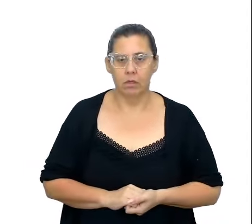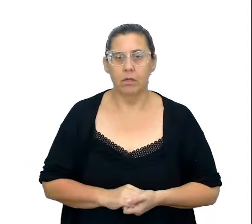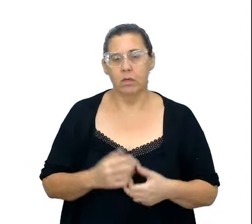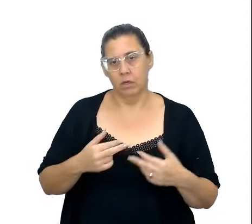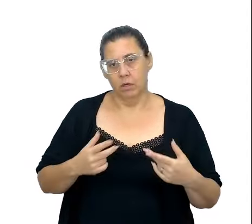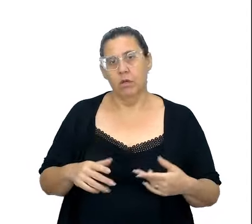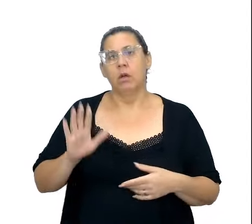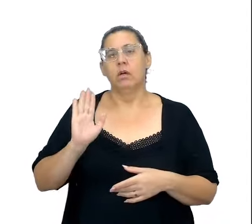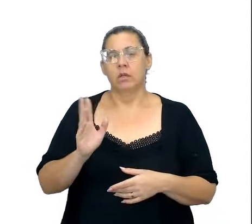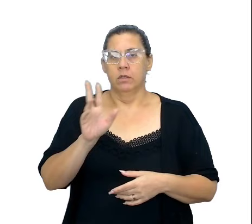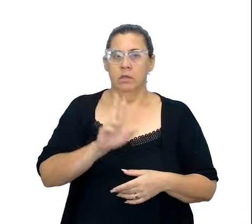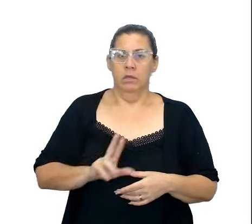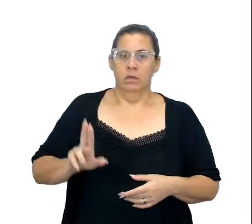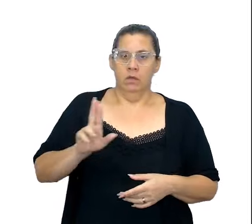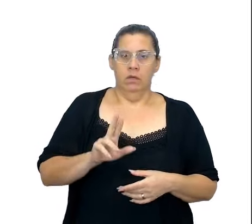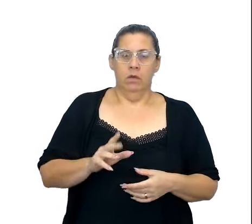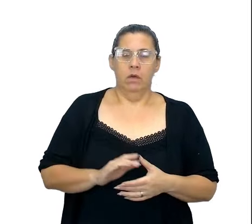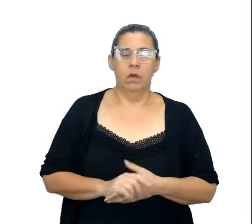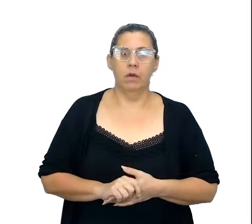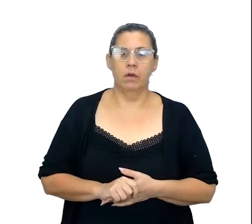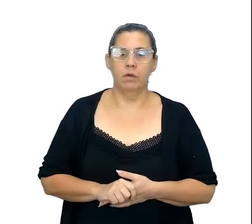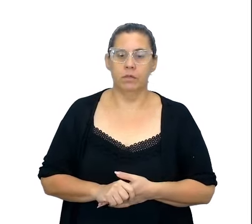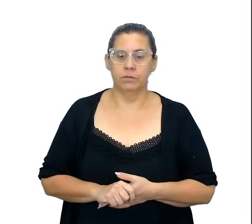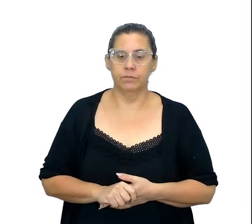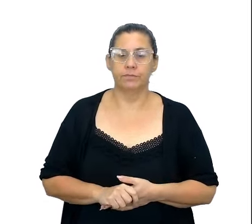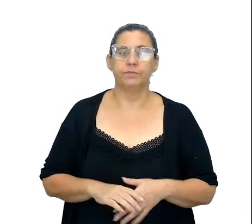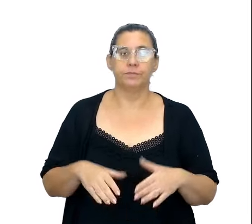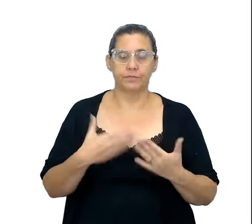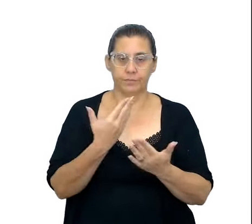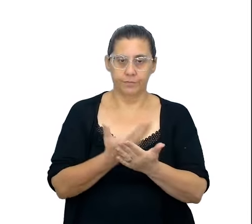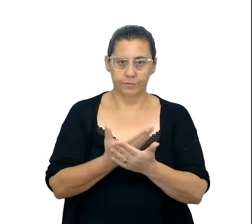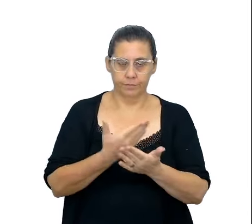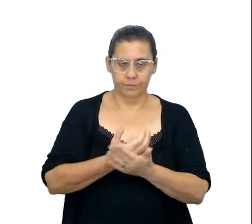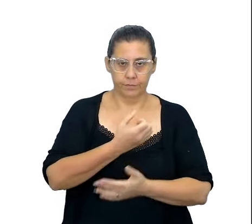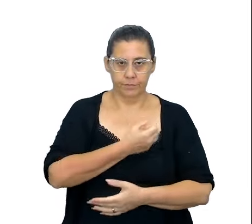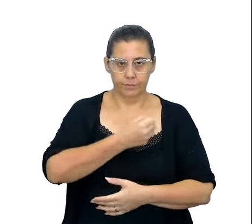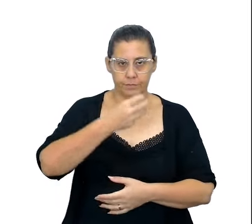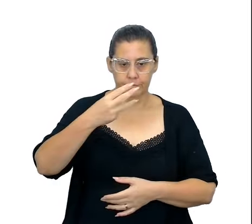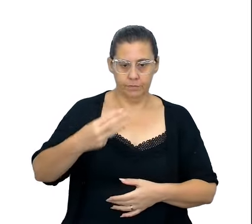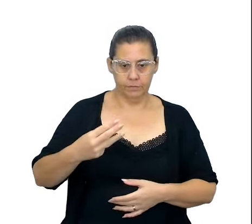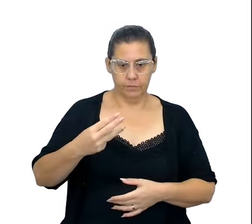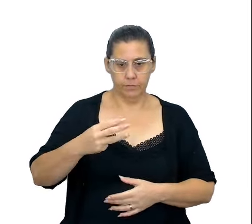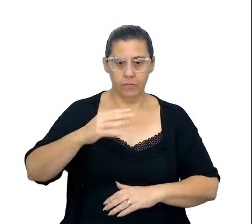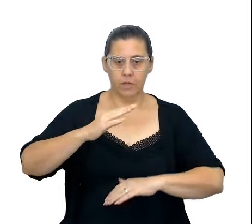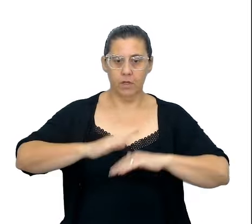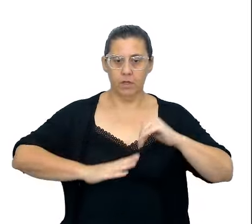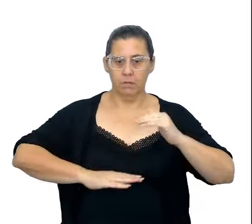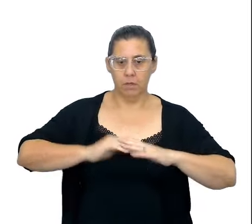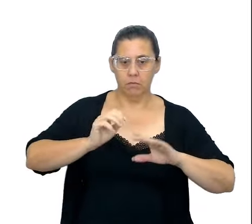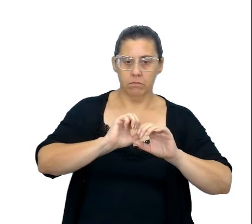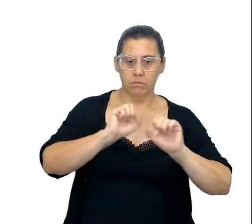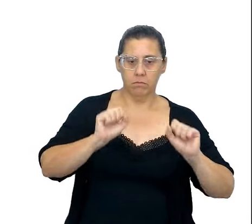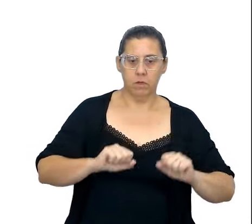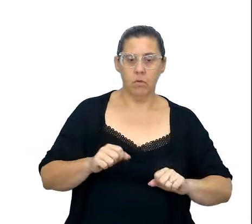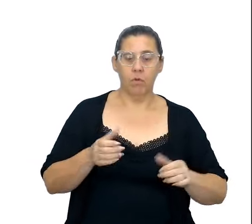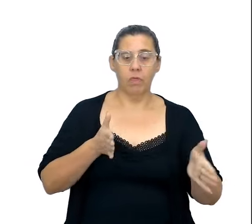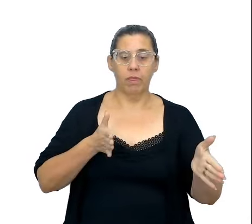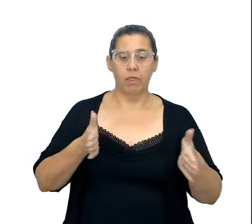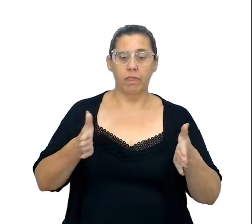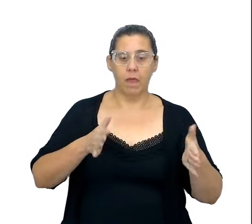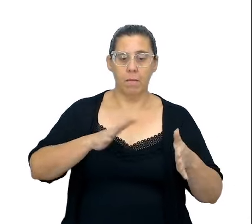coisas que eles vão utilizar aí na sua produção textual. Aí ele vai lá para a aula 3, onde ele vai sistematizar o